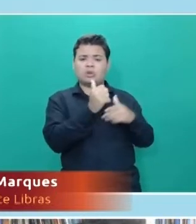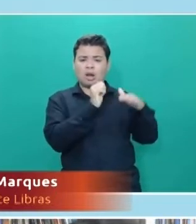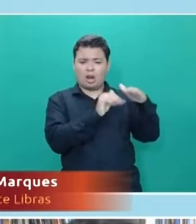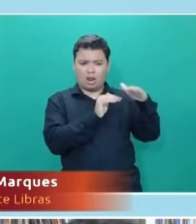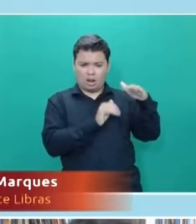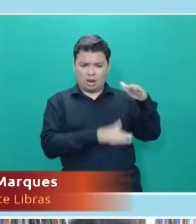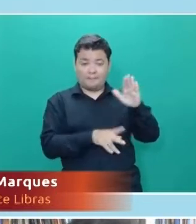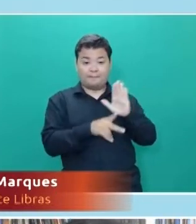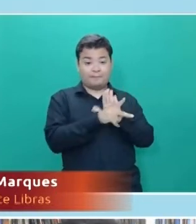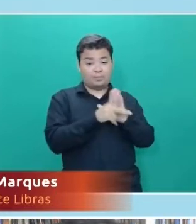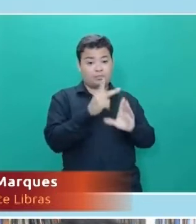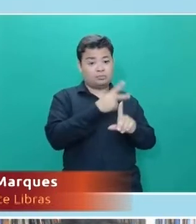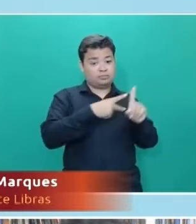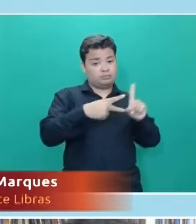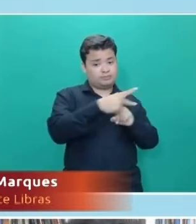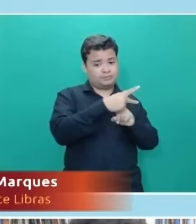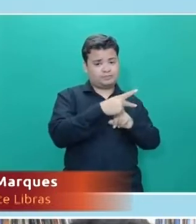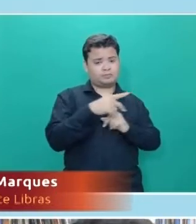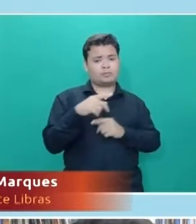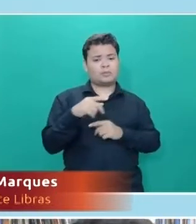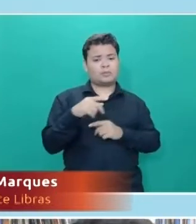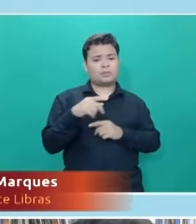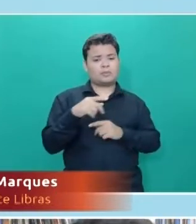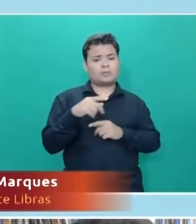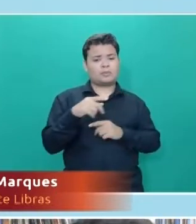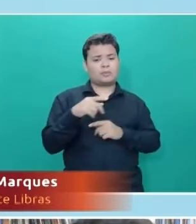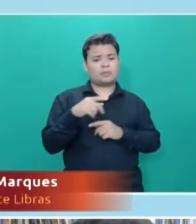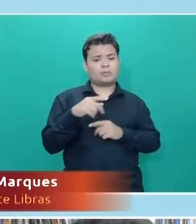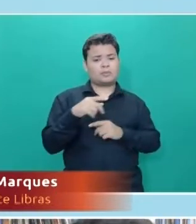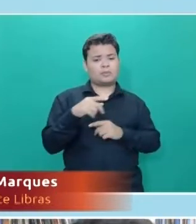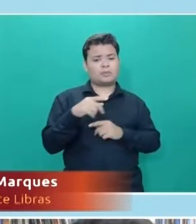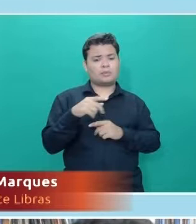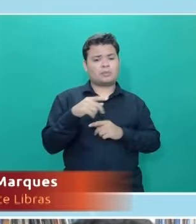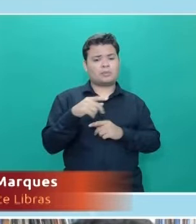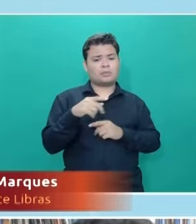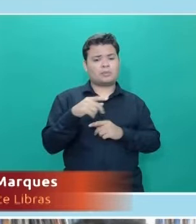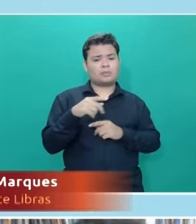Seguridade Social, emite 37